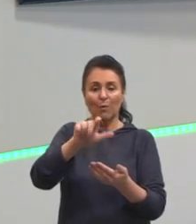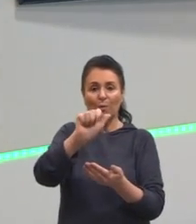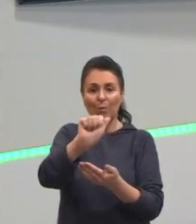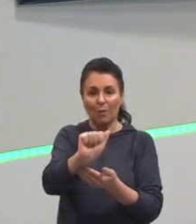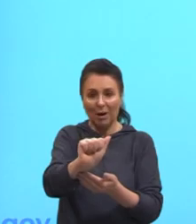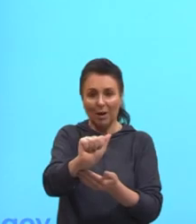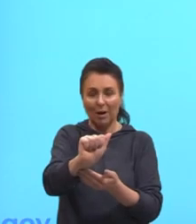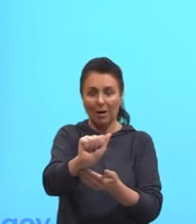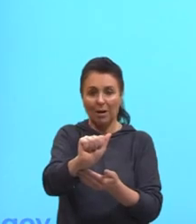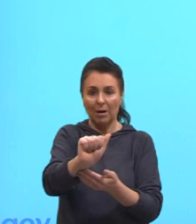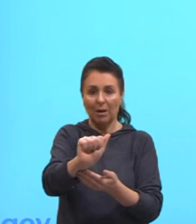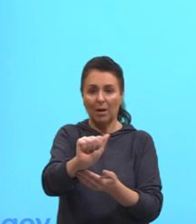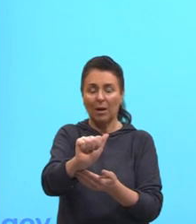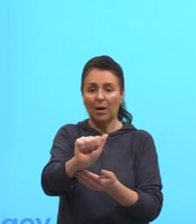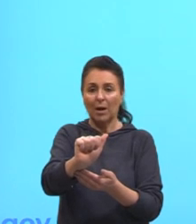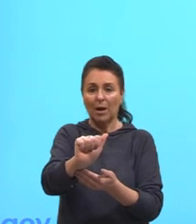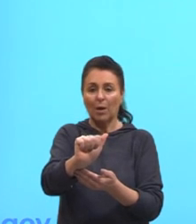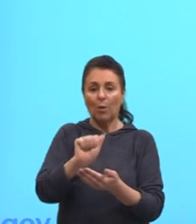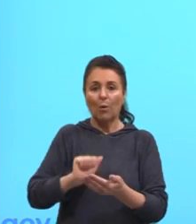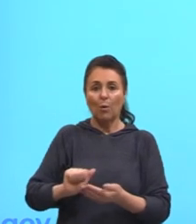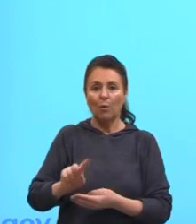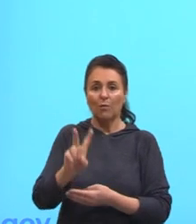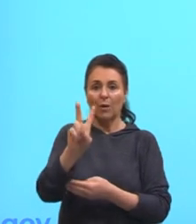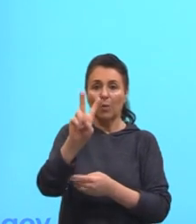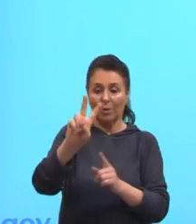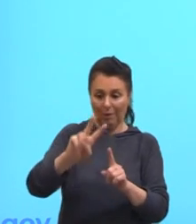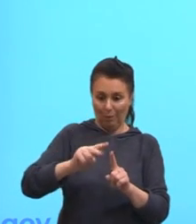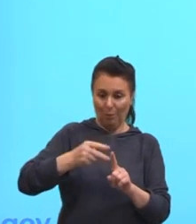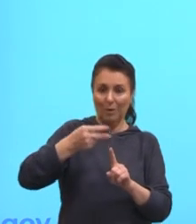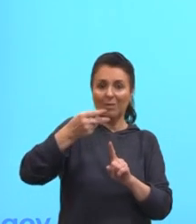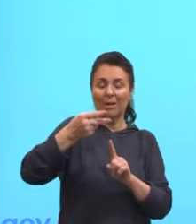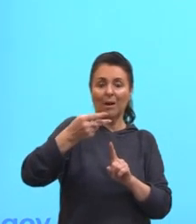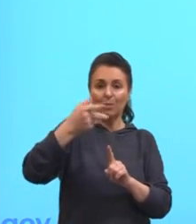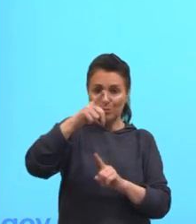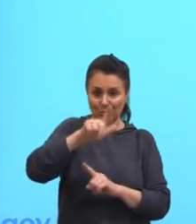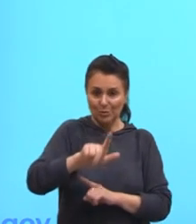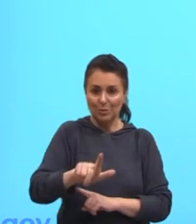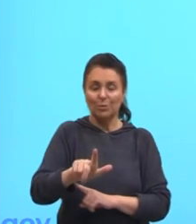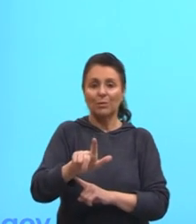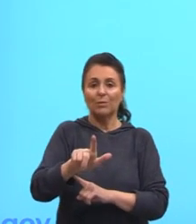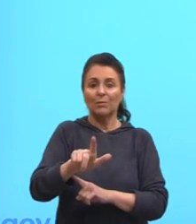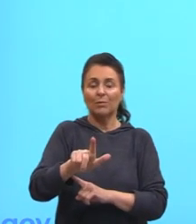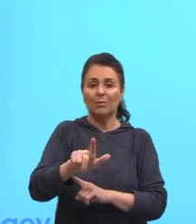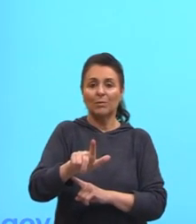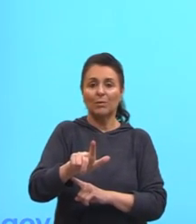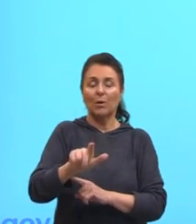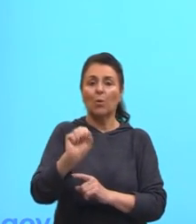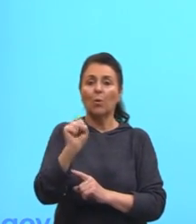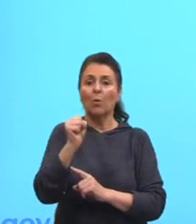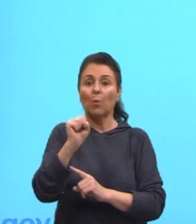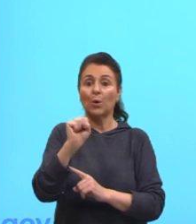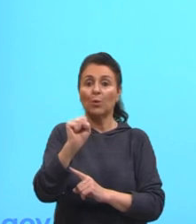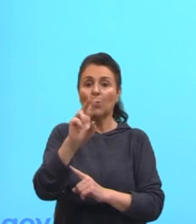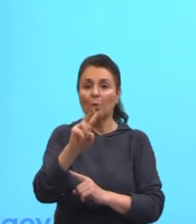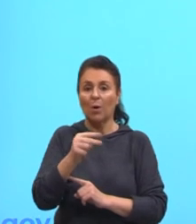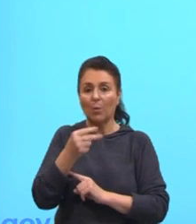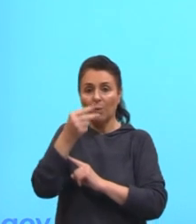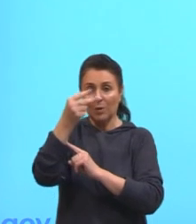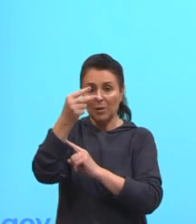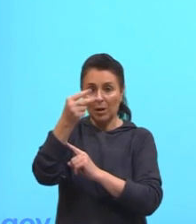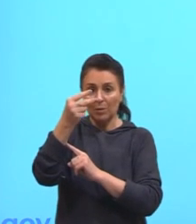então o valor que eu tinha passa a ser elevado ao quadrado novamente oito ao quadrado